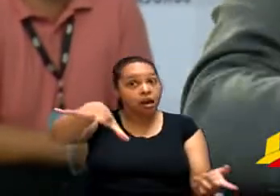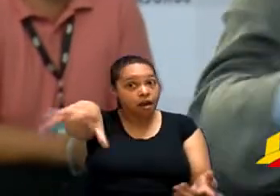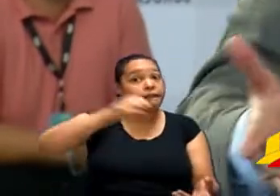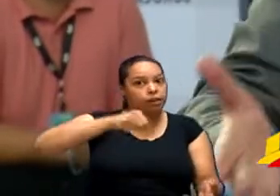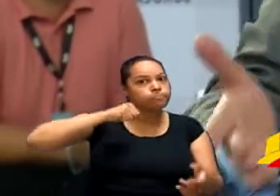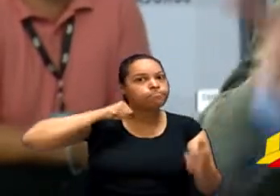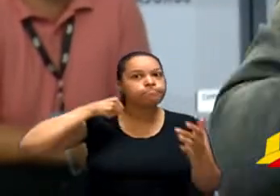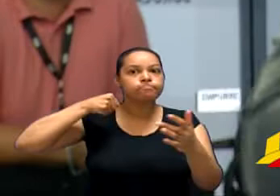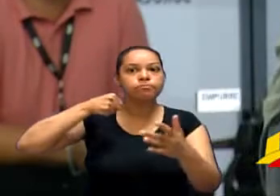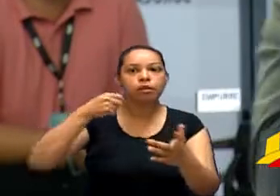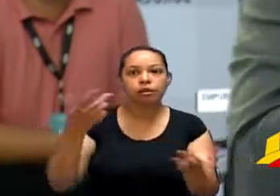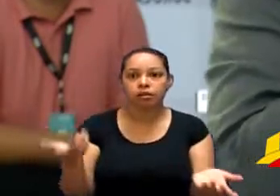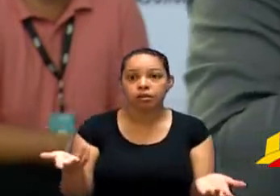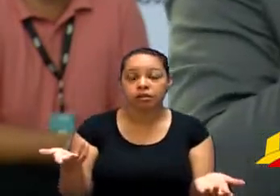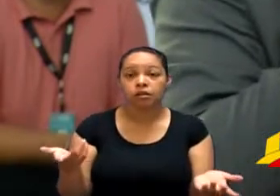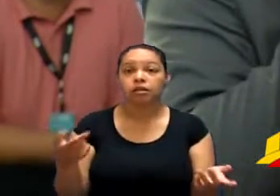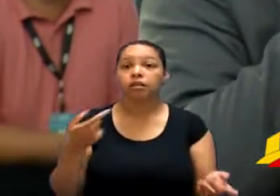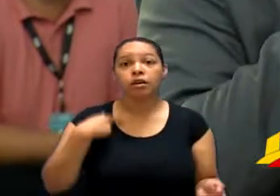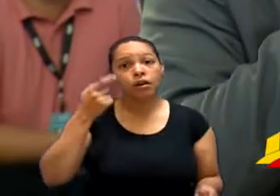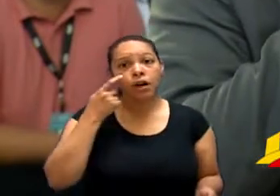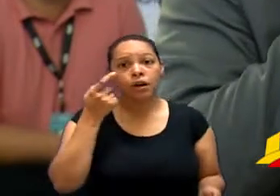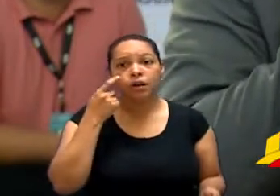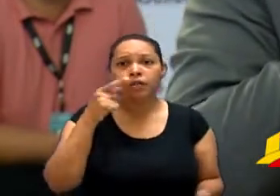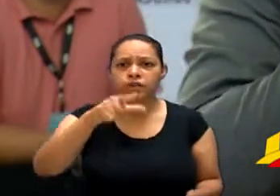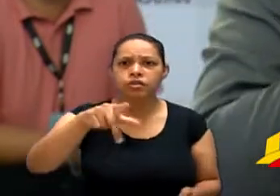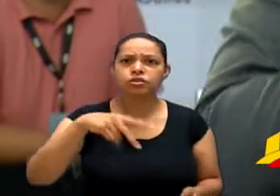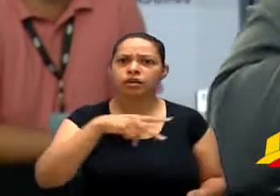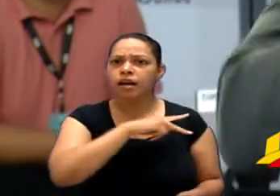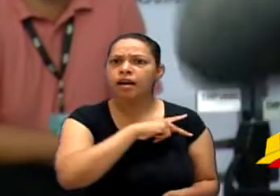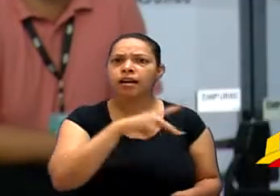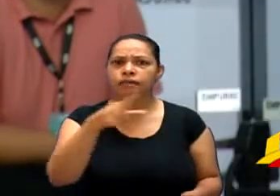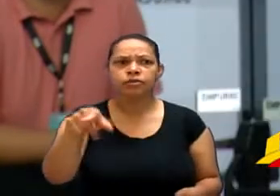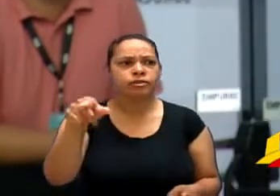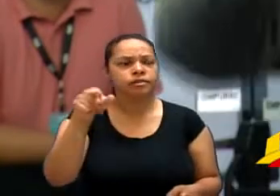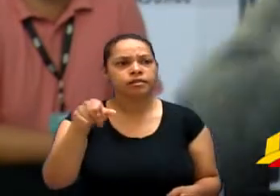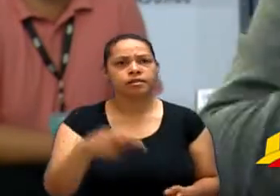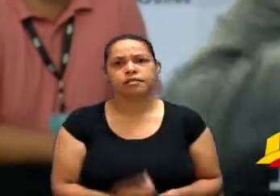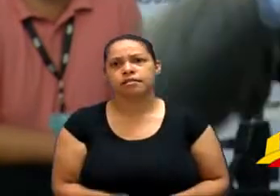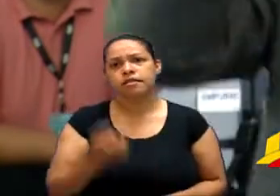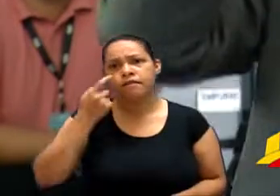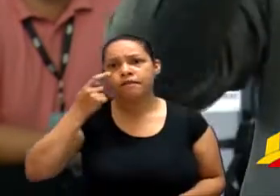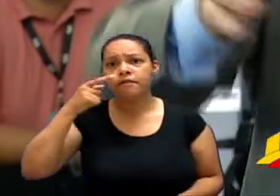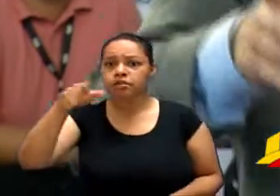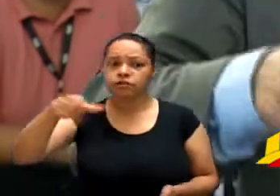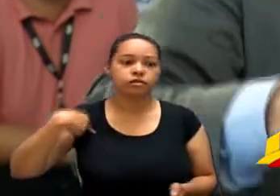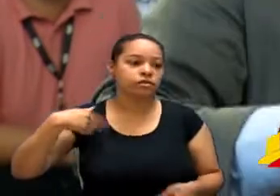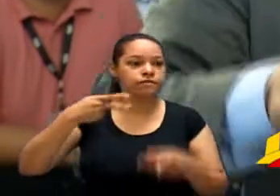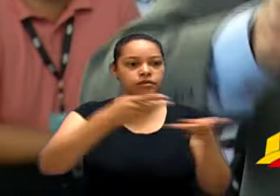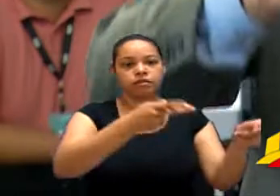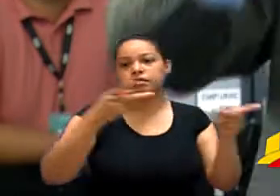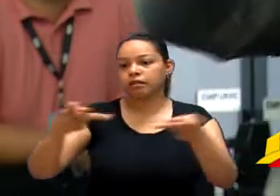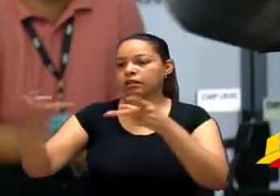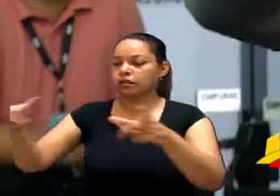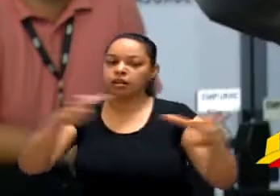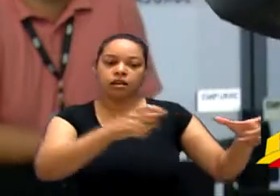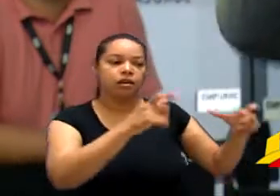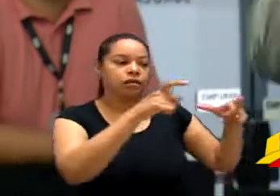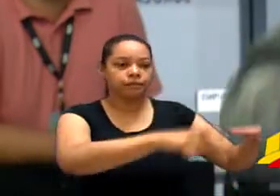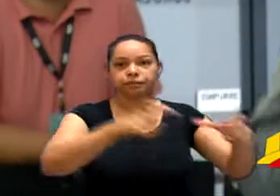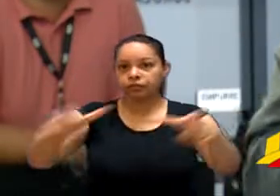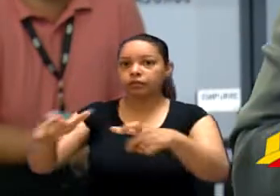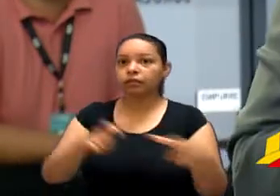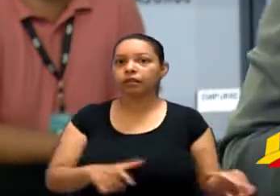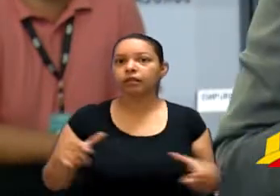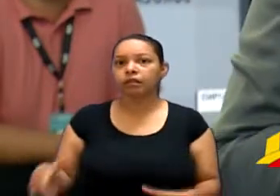comigo há tempo eu vejo a silêncio lá no Vila Helena aí pega o João Donizete lá no Eddy pega o Luiz na igreja pega o